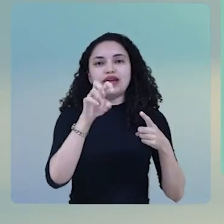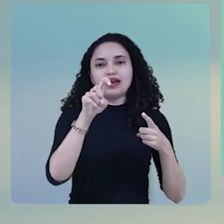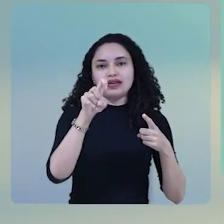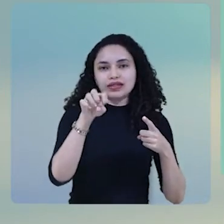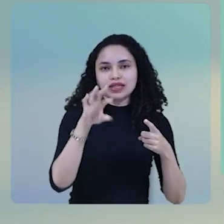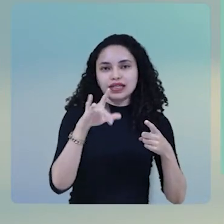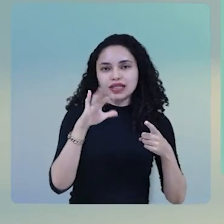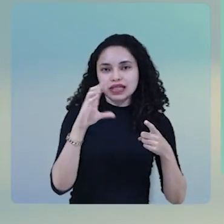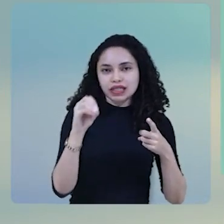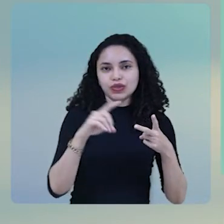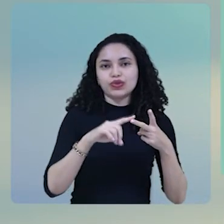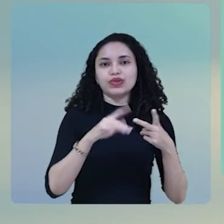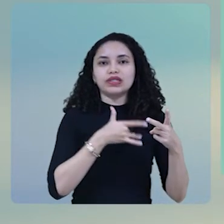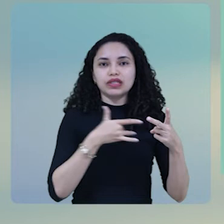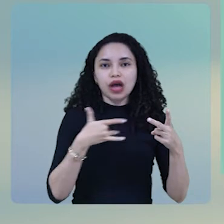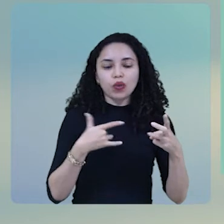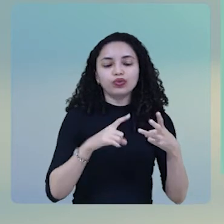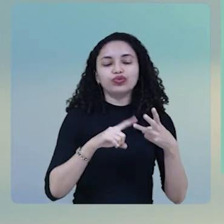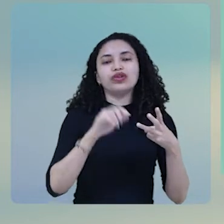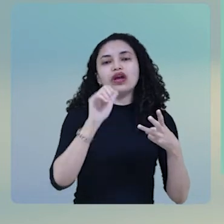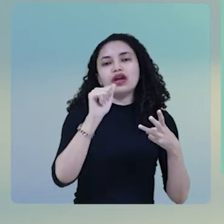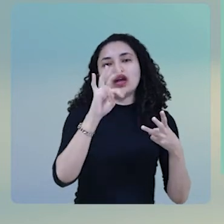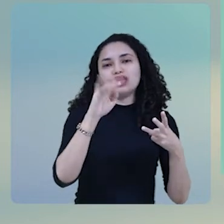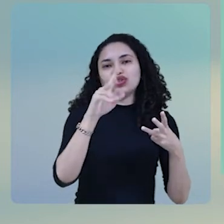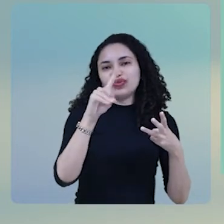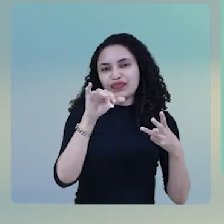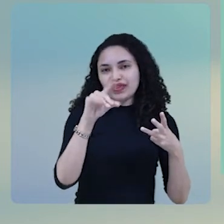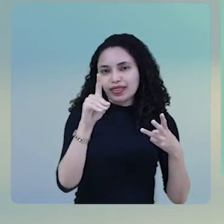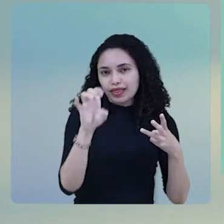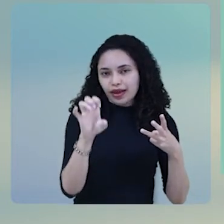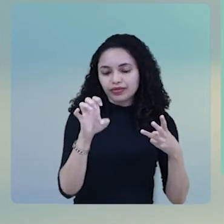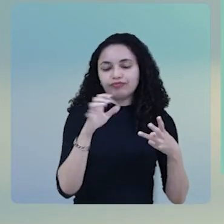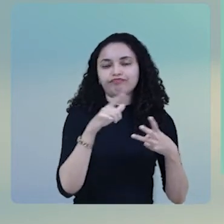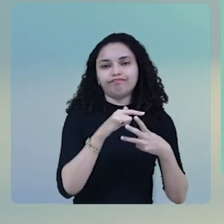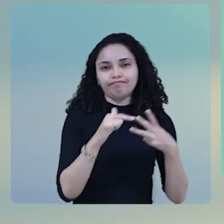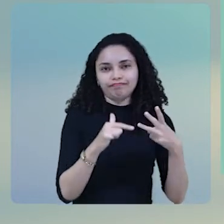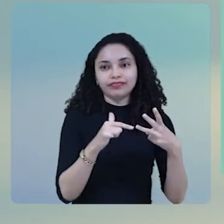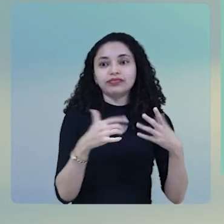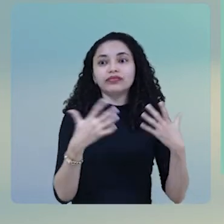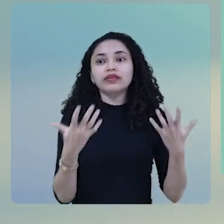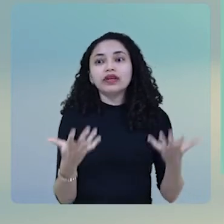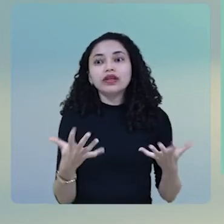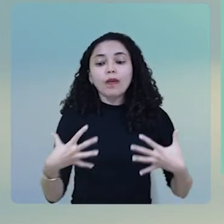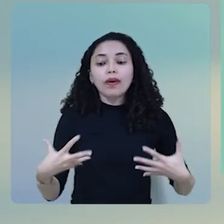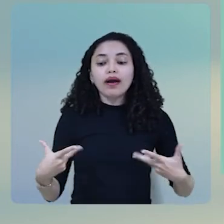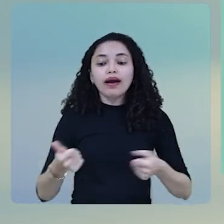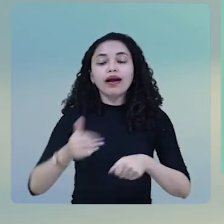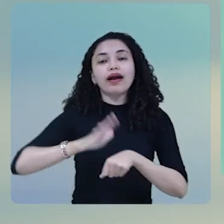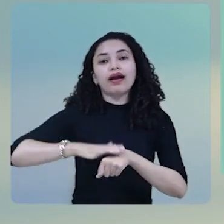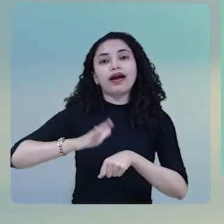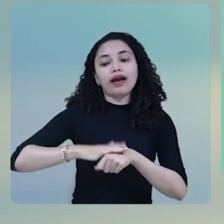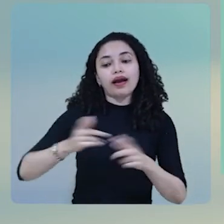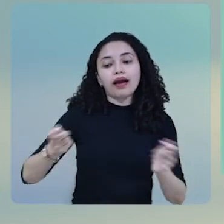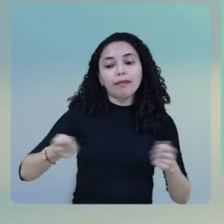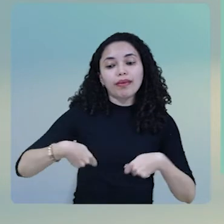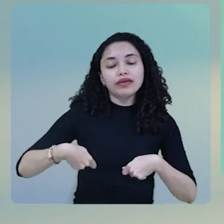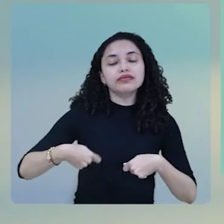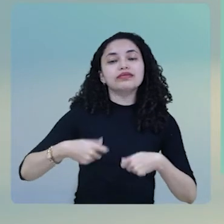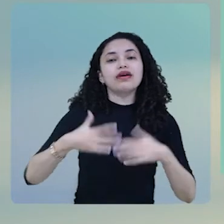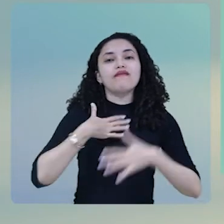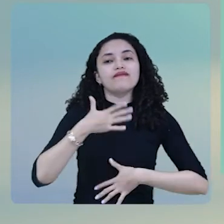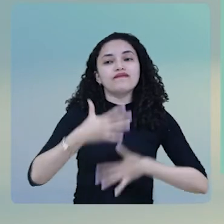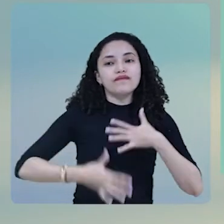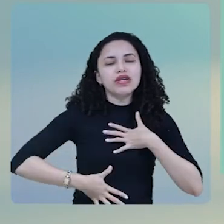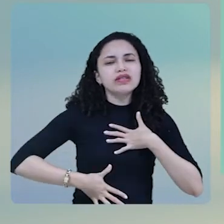física. Então, o que são as capacidades físicas? São ações musculares e processos motores que dizem respeito